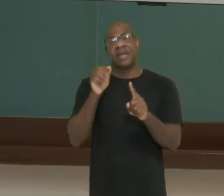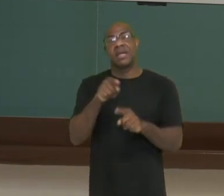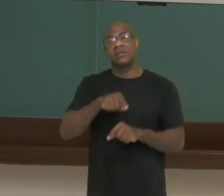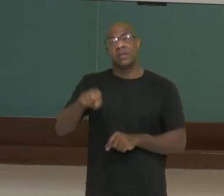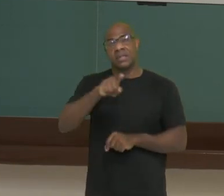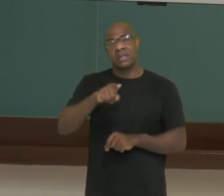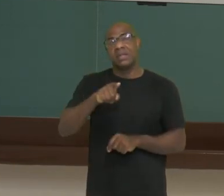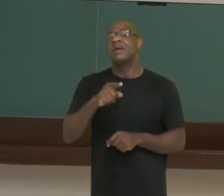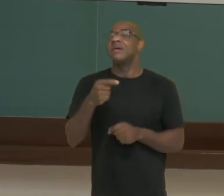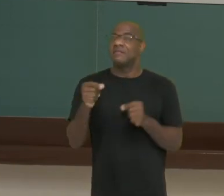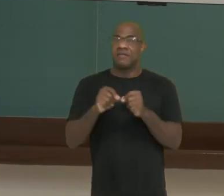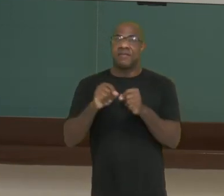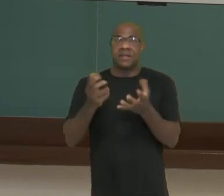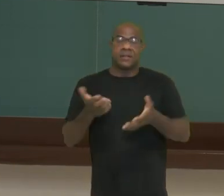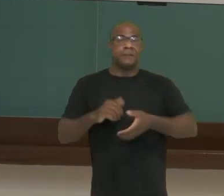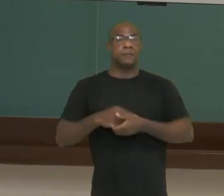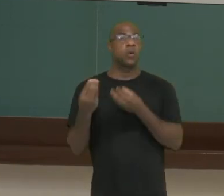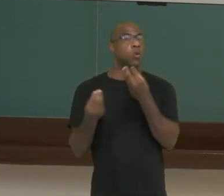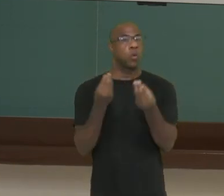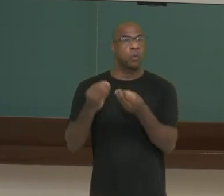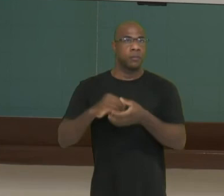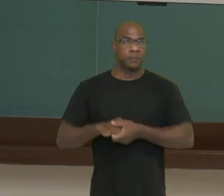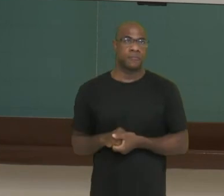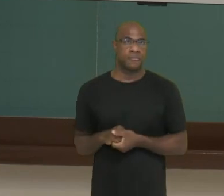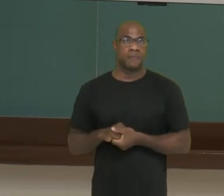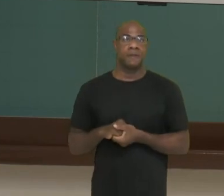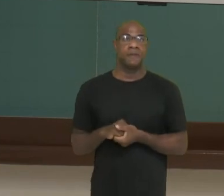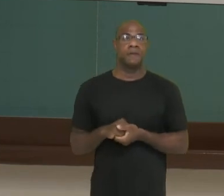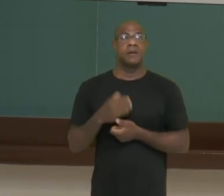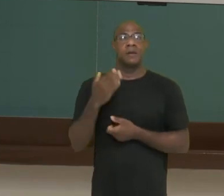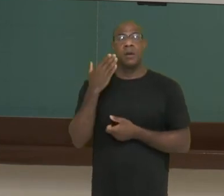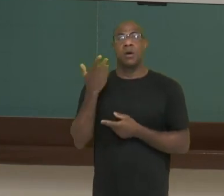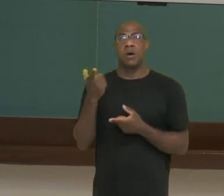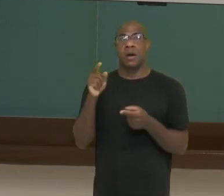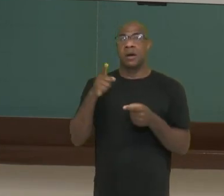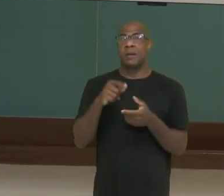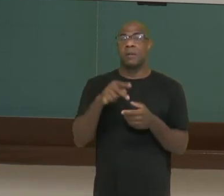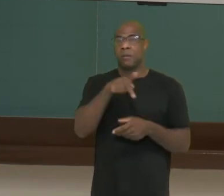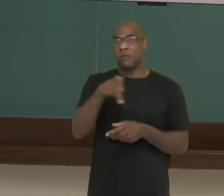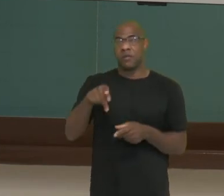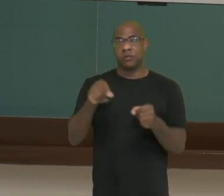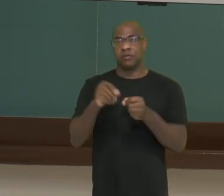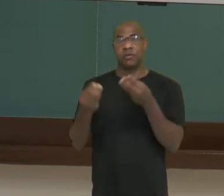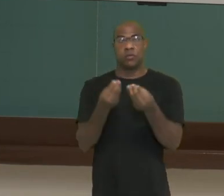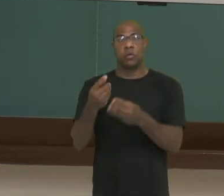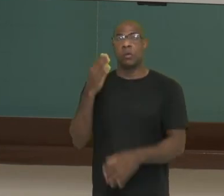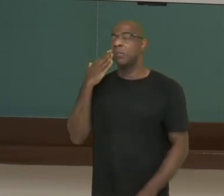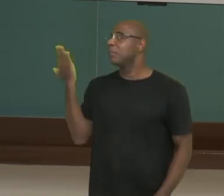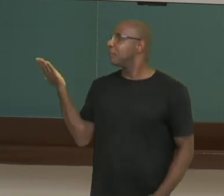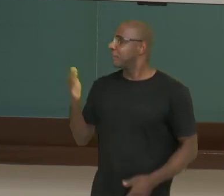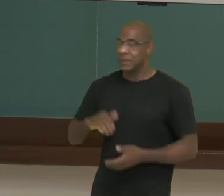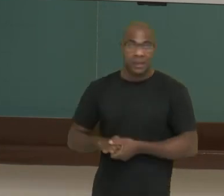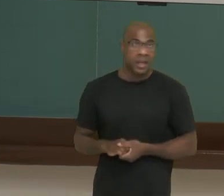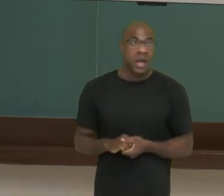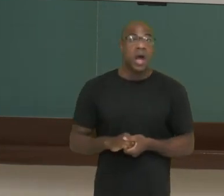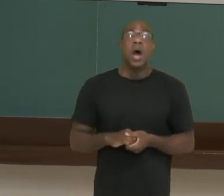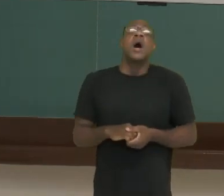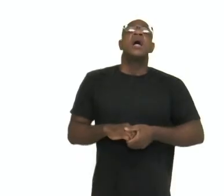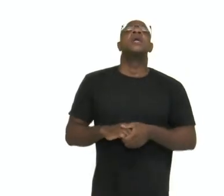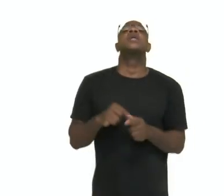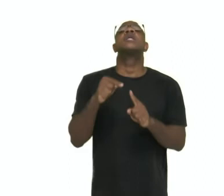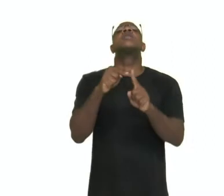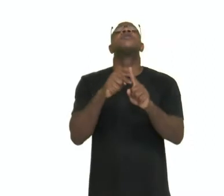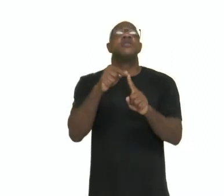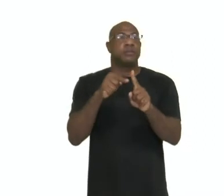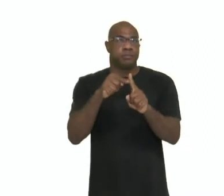tinham lá para se fazer. Então, como que eu fiz aqui o meu instrumento? Ó? Que tipo de café você normalmente consome?